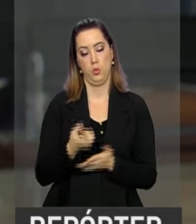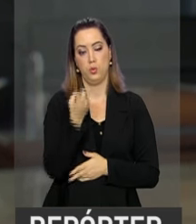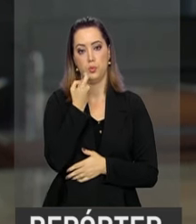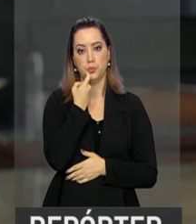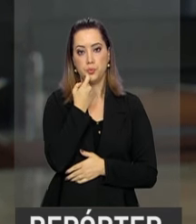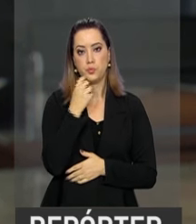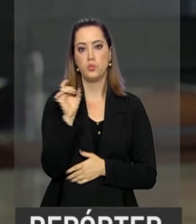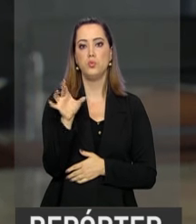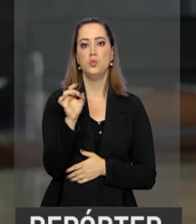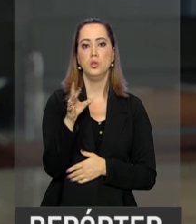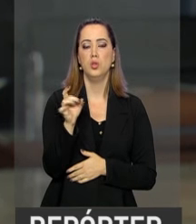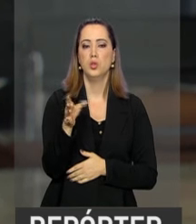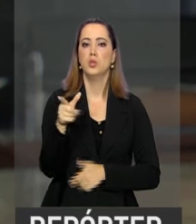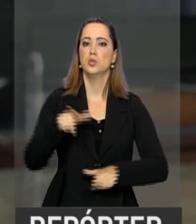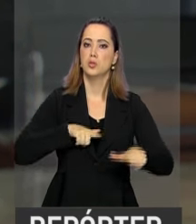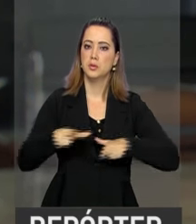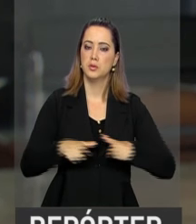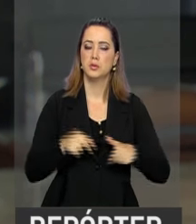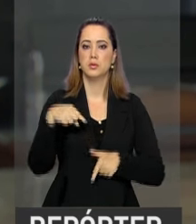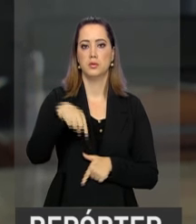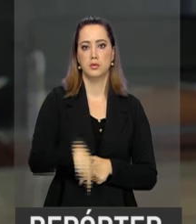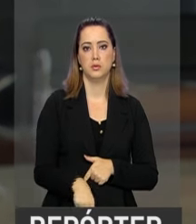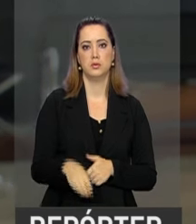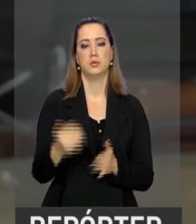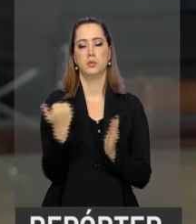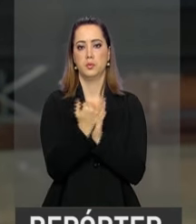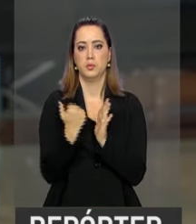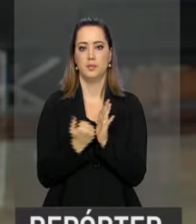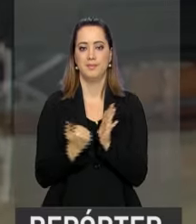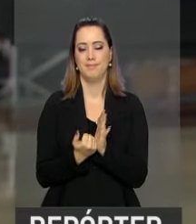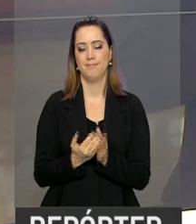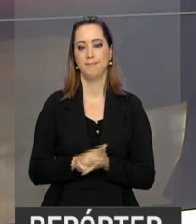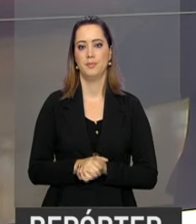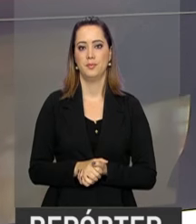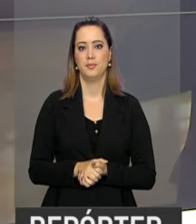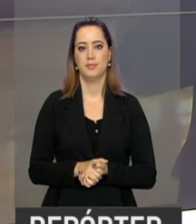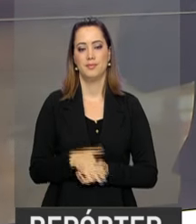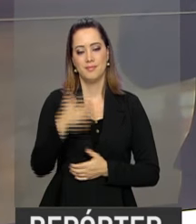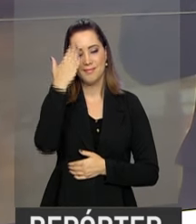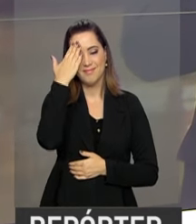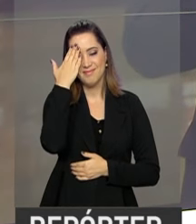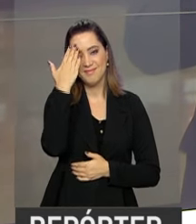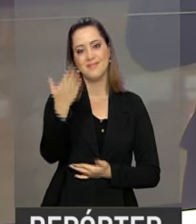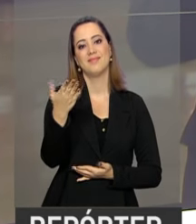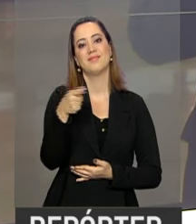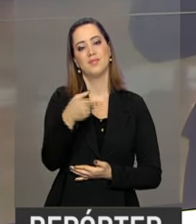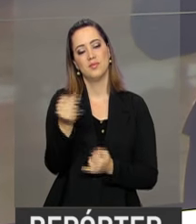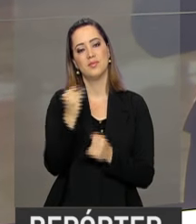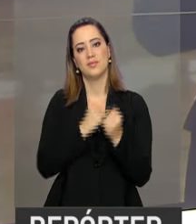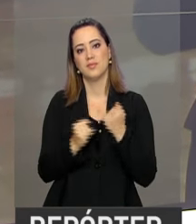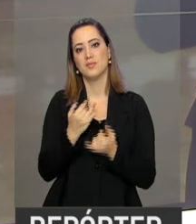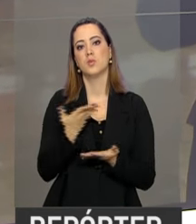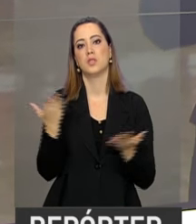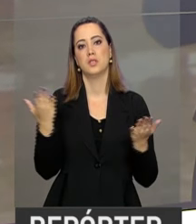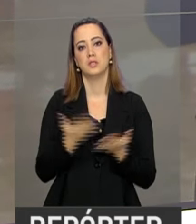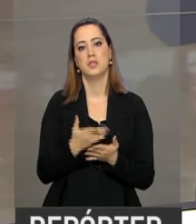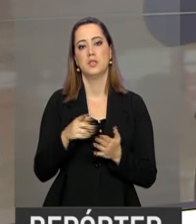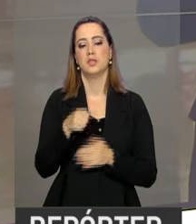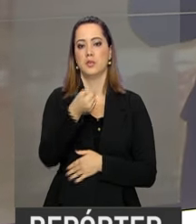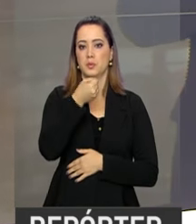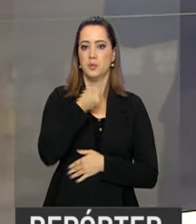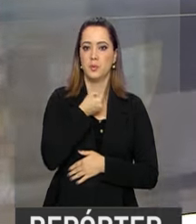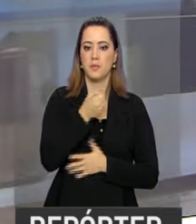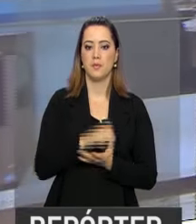enquanto apenas despachos internos previstos na agenda. Voltamos com você. Obrigado, João Pedro, pela sua participação ao vivo aqui no Repórter